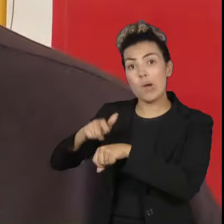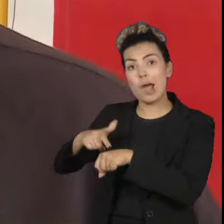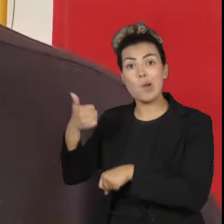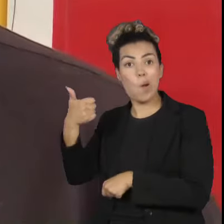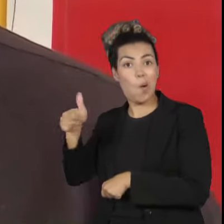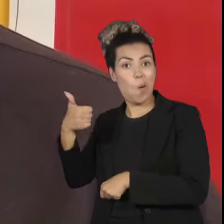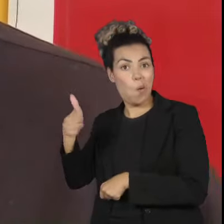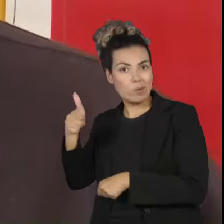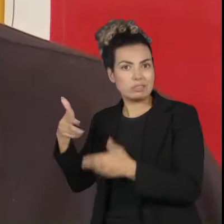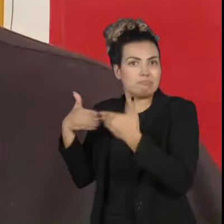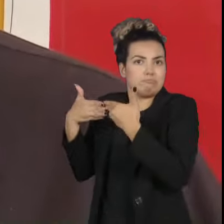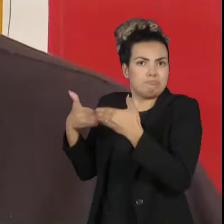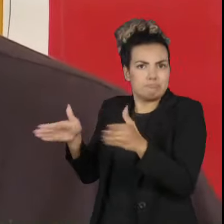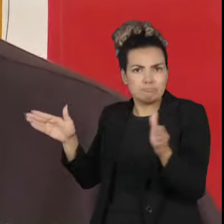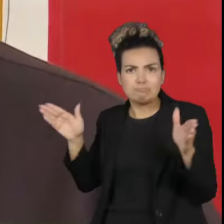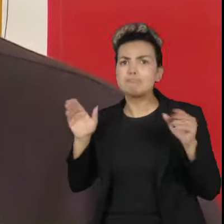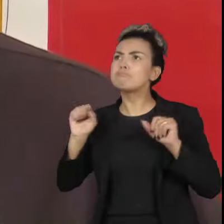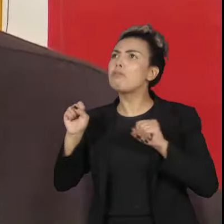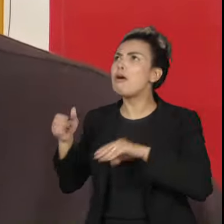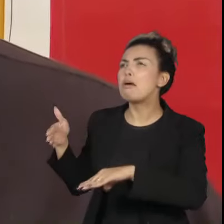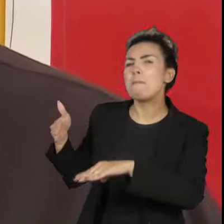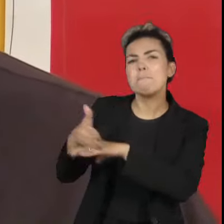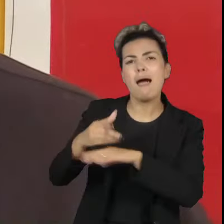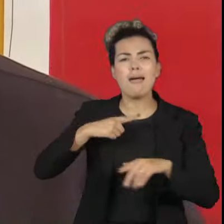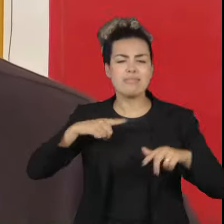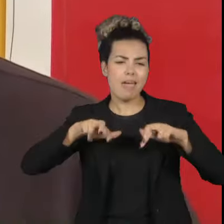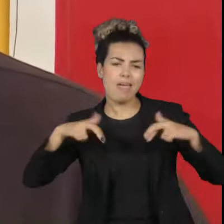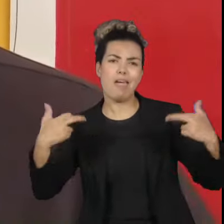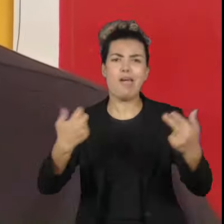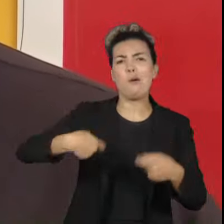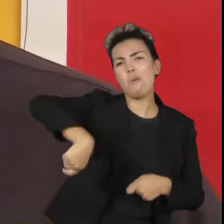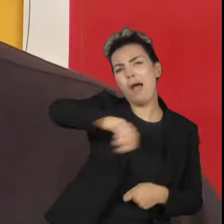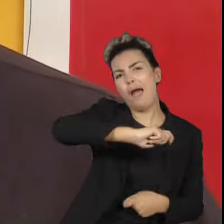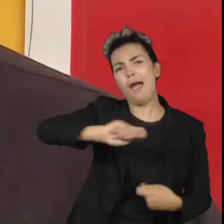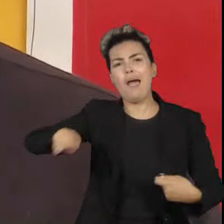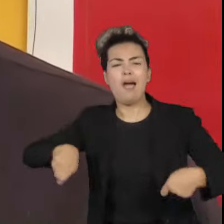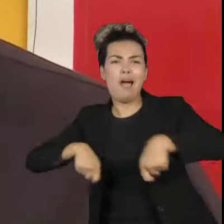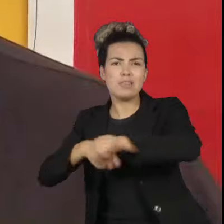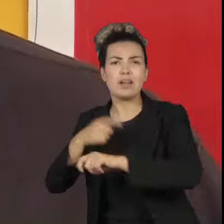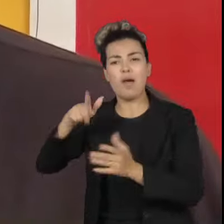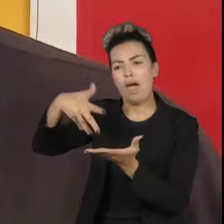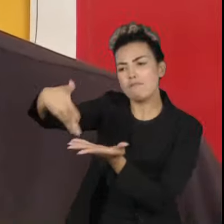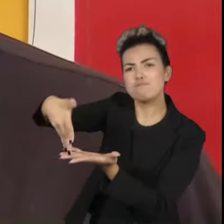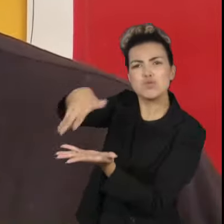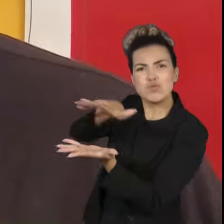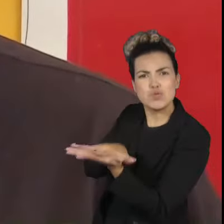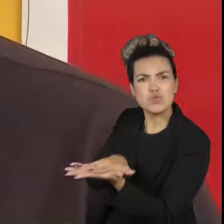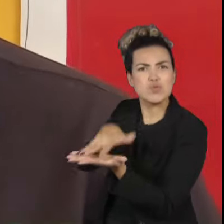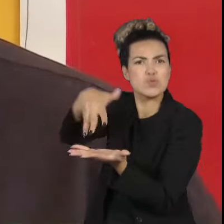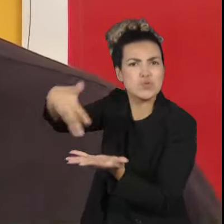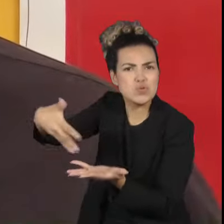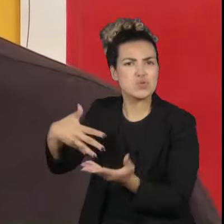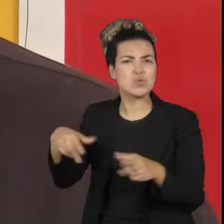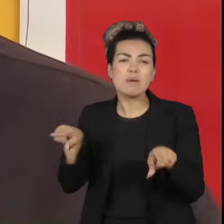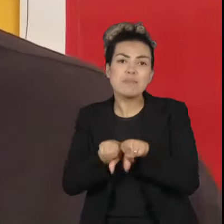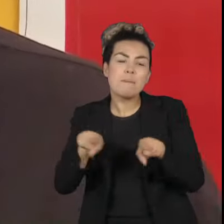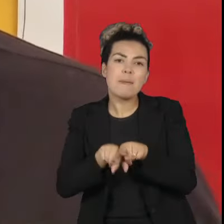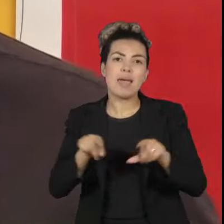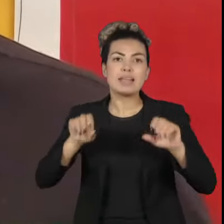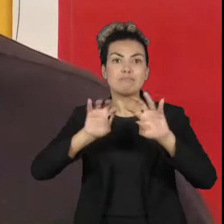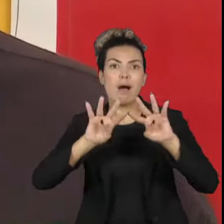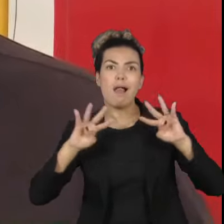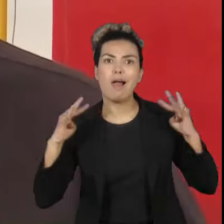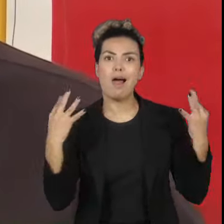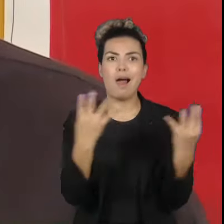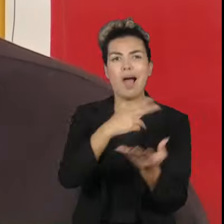período as pessoas vão encontrar apreciação de quadrilha, oficina de xilogravura, sarau com repentistas, emboladores fazendo as melhores rimas com